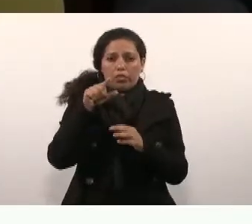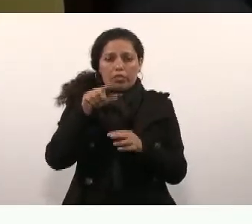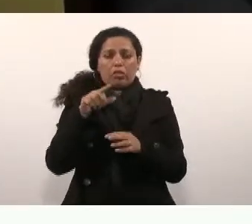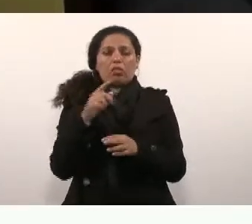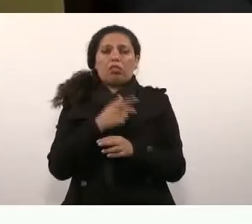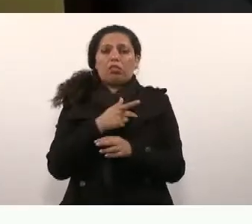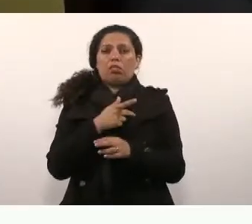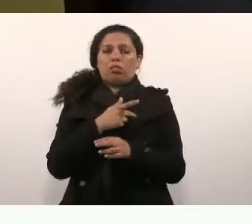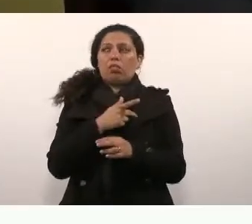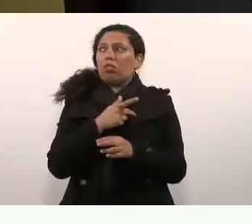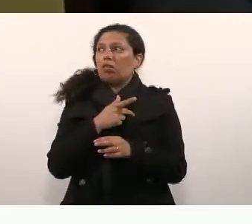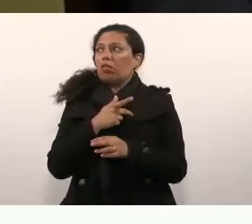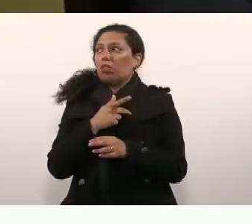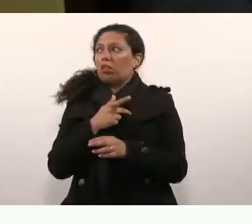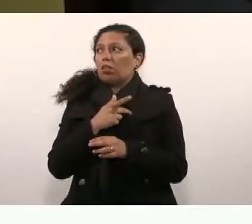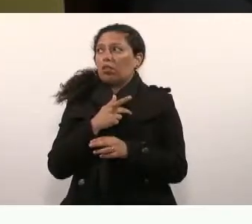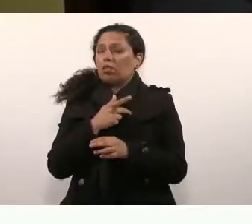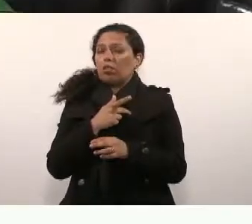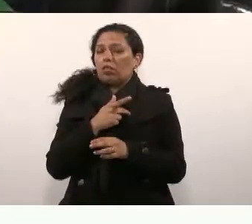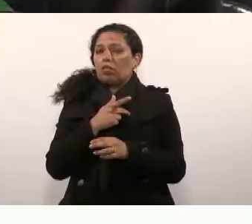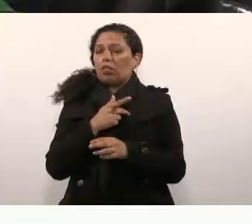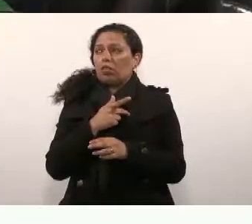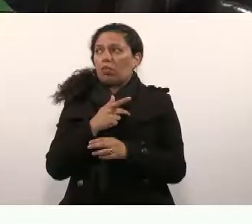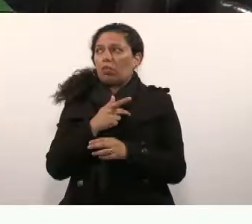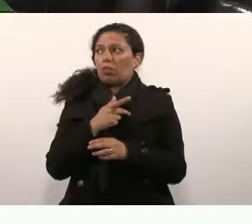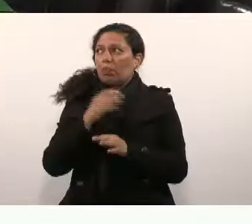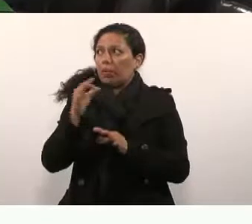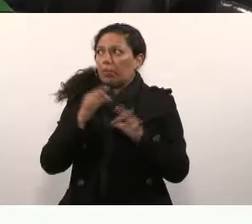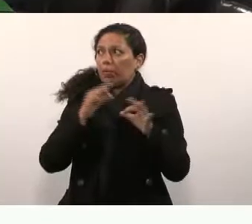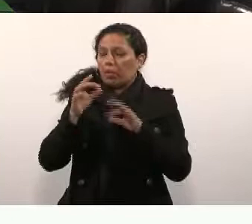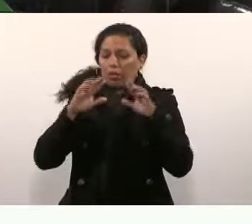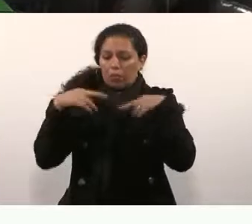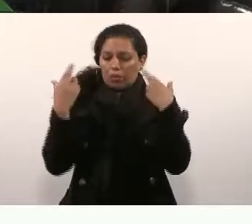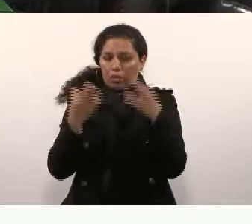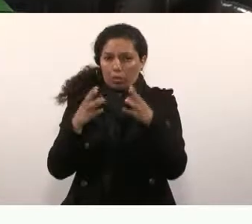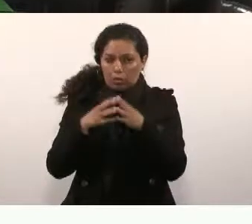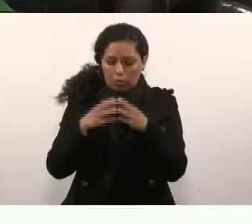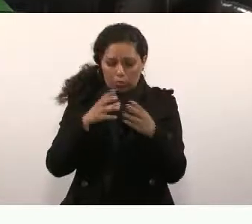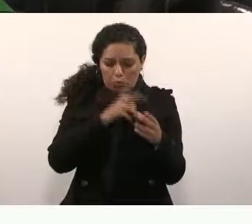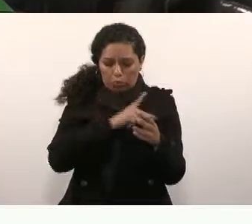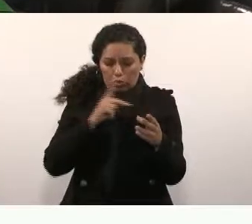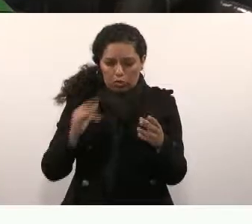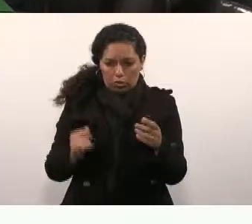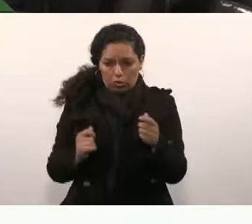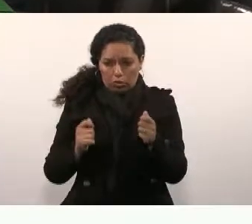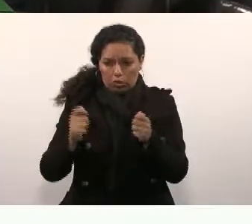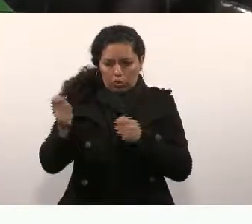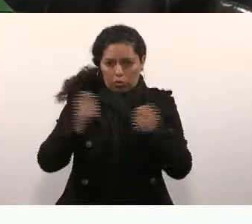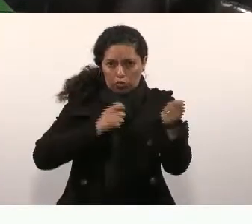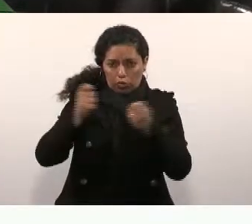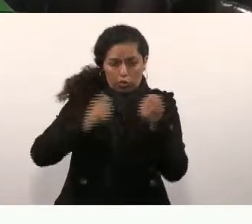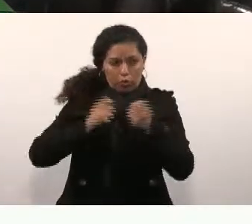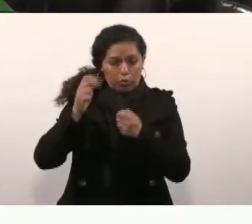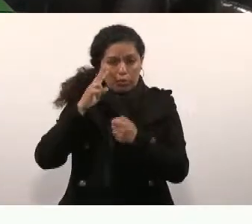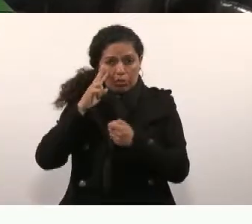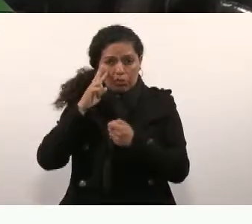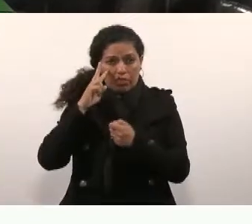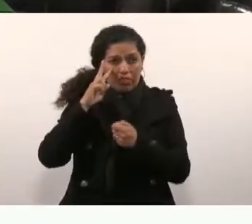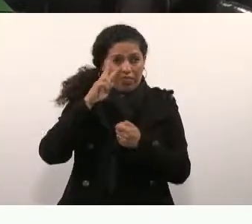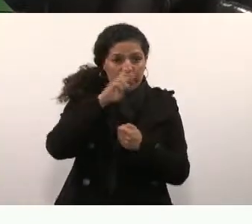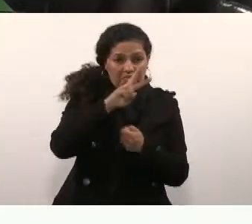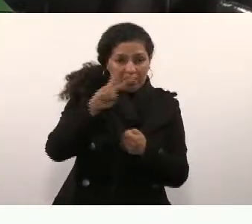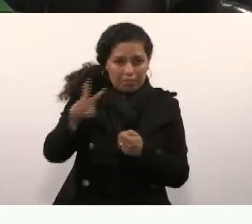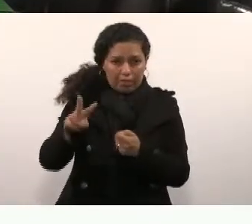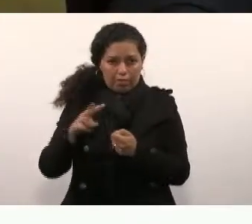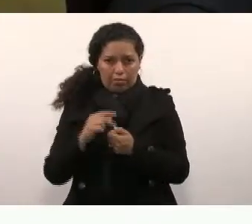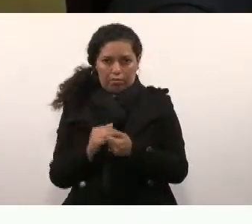Excelência, inclusive programar uma visita da comissão antes, em loco, porque vocês vão poder observar. Eu conheço o Porto do Açu, já estive